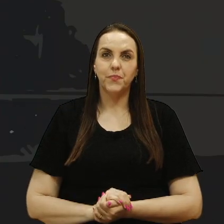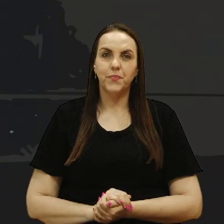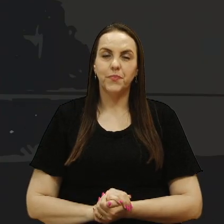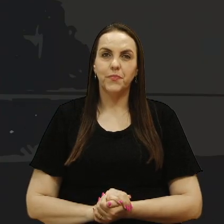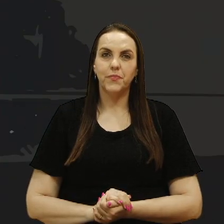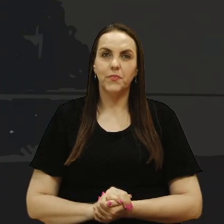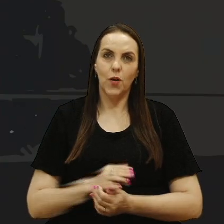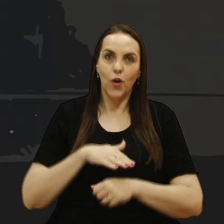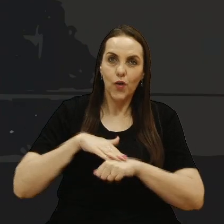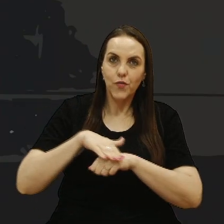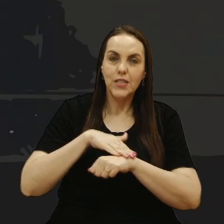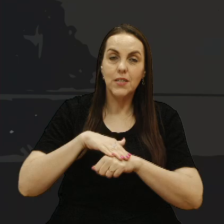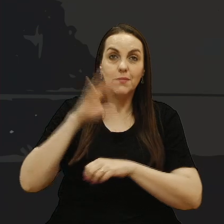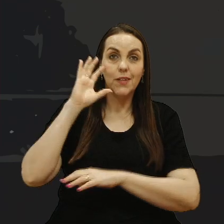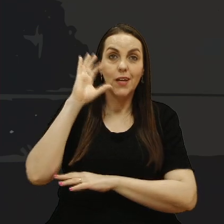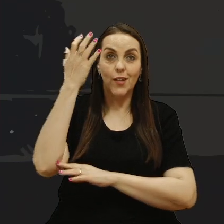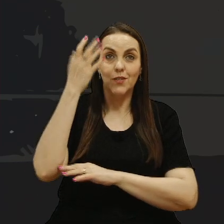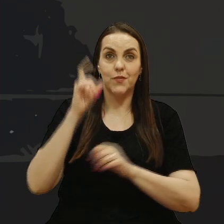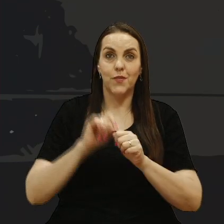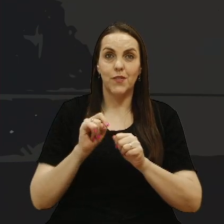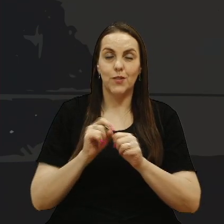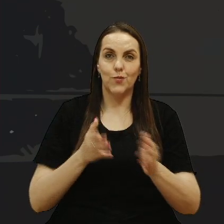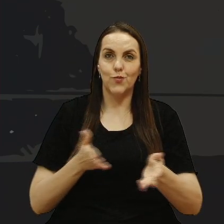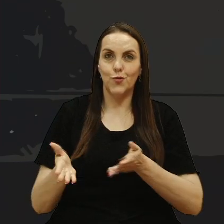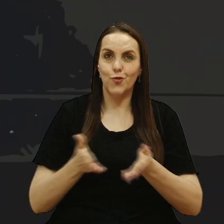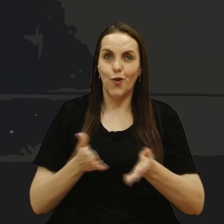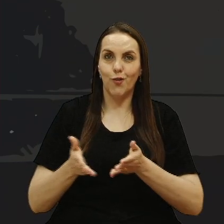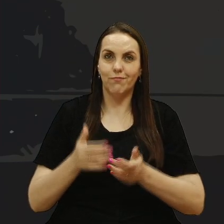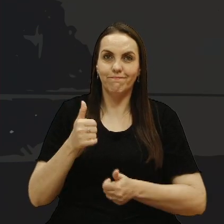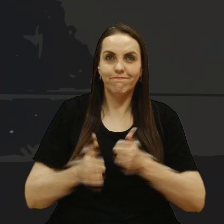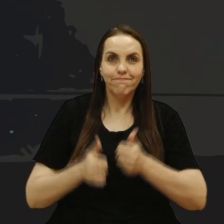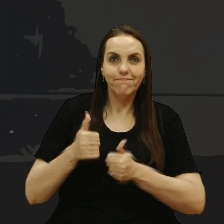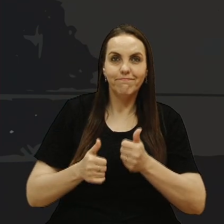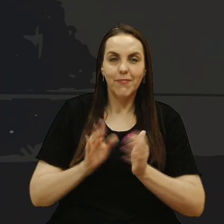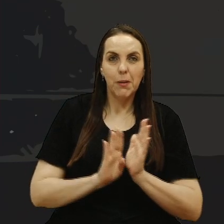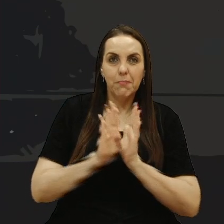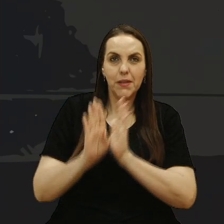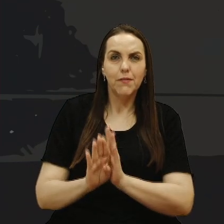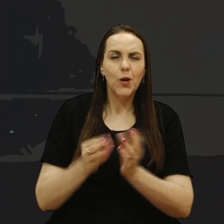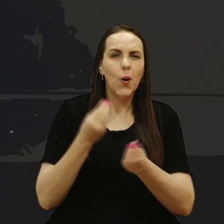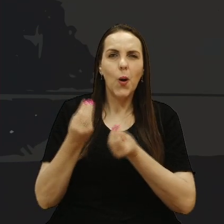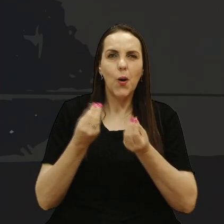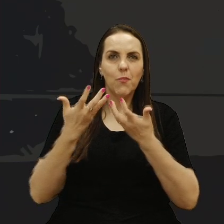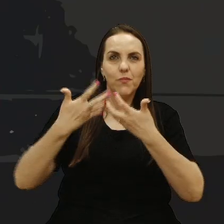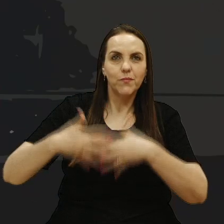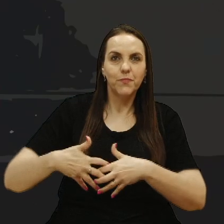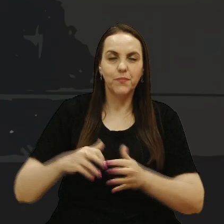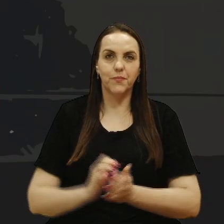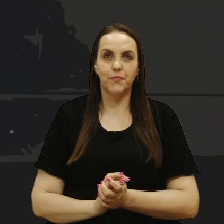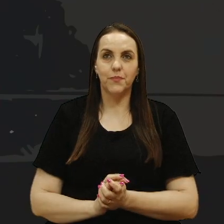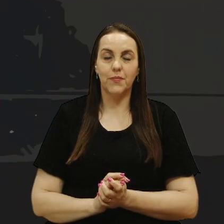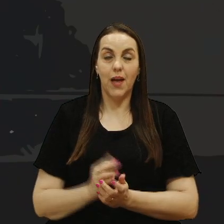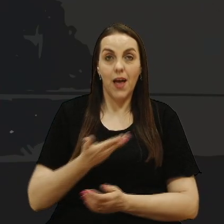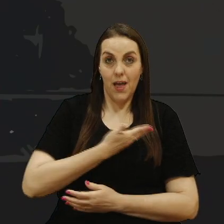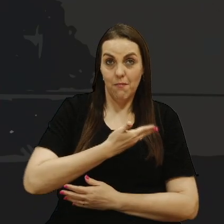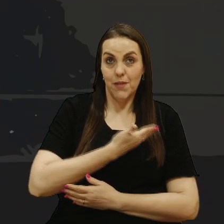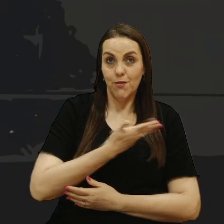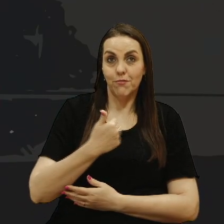Conversamos com eles e resolvemos fazer um jogo beneficente. Como consiste esse jogo beneficente? São alguns amigos